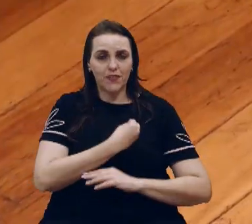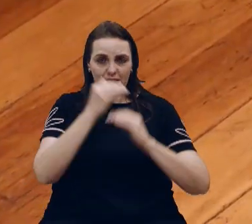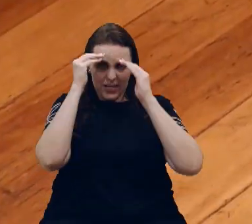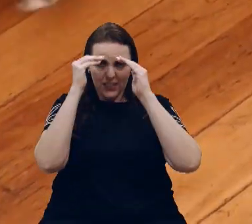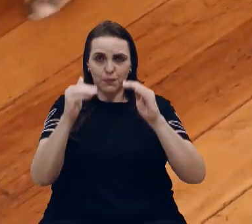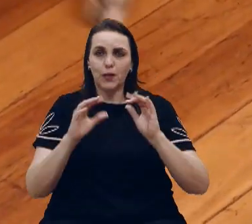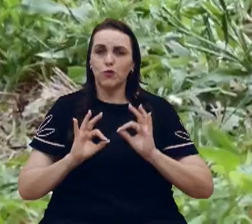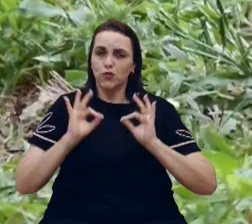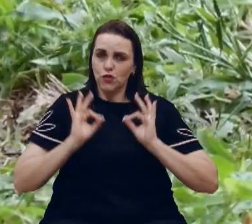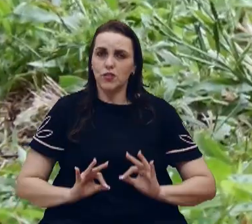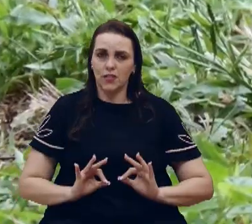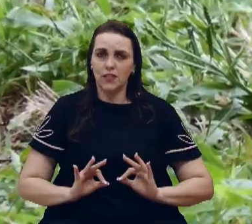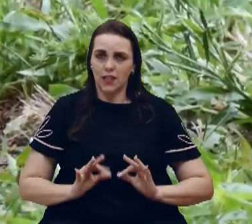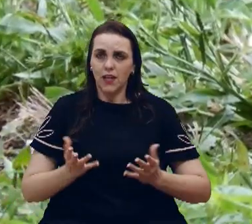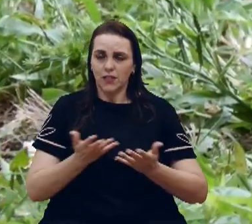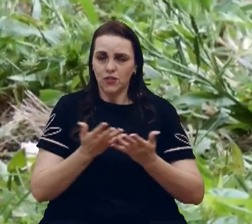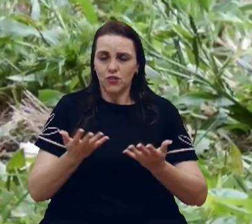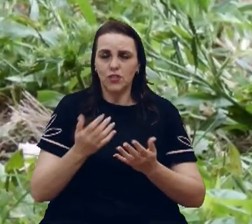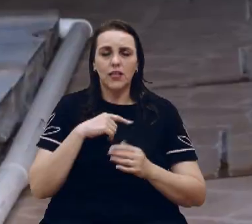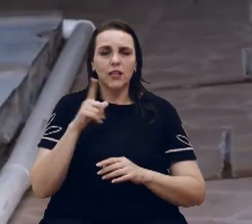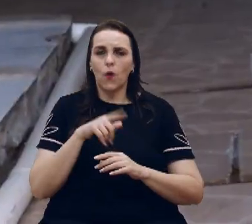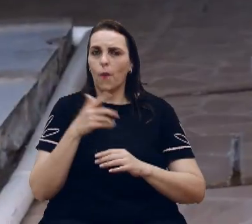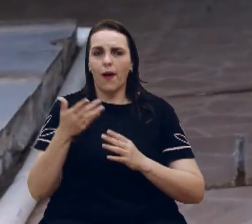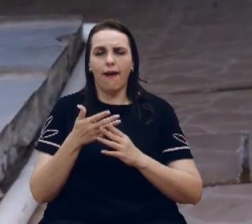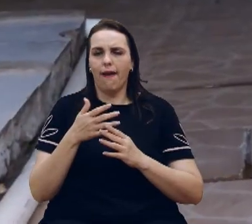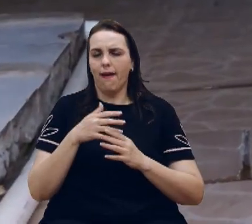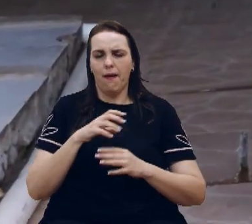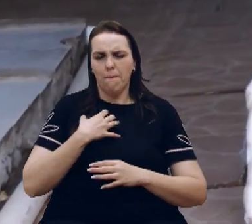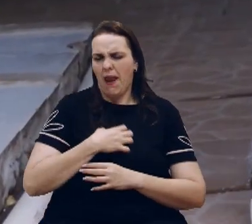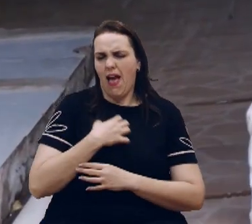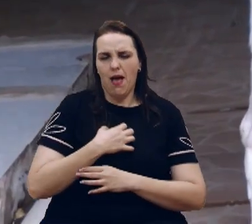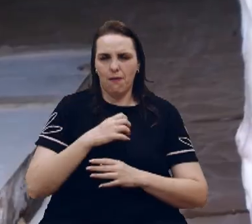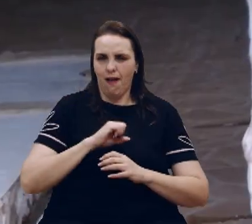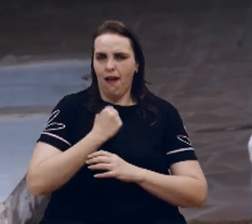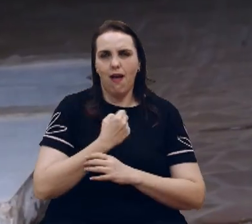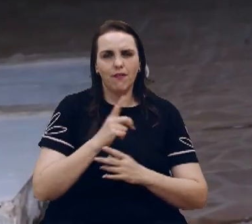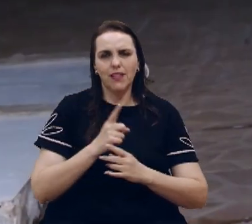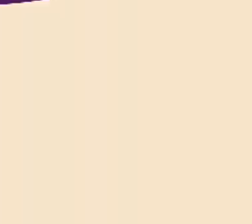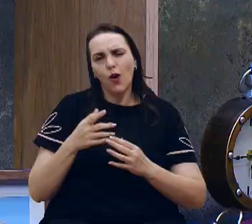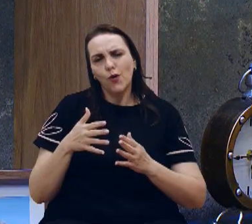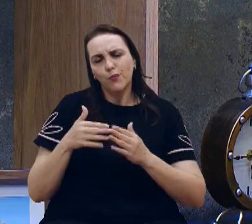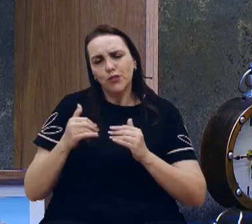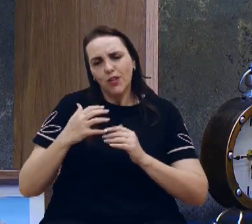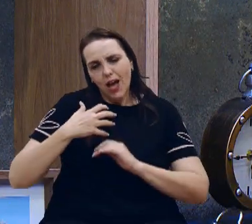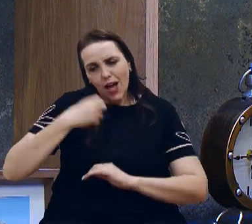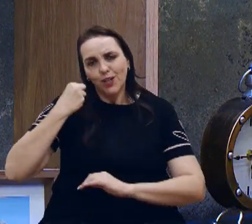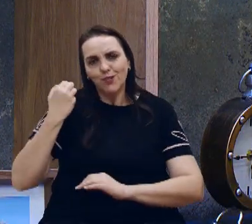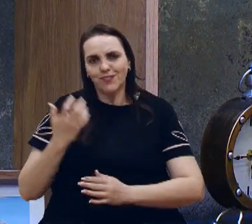Os latidos altos não são de agressividade ou de raiva, são pedidos para serem adotados.